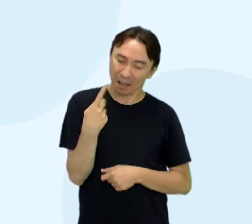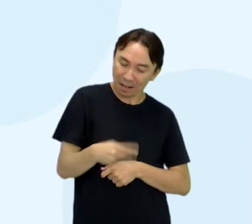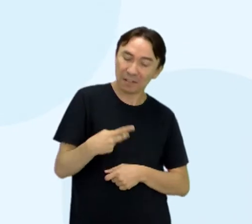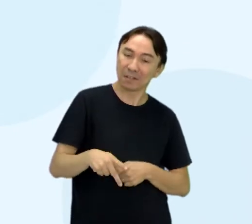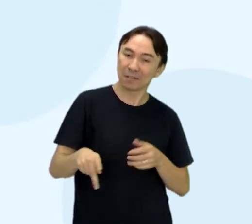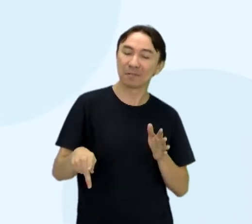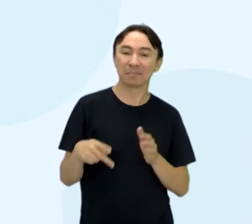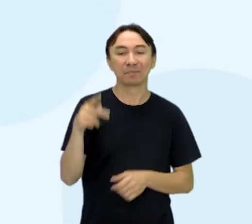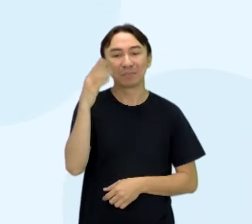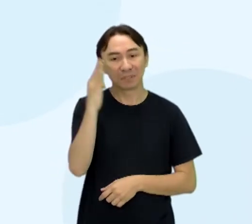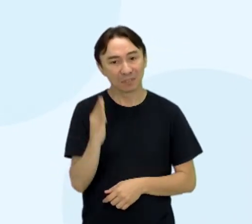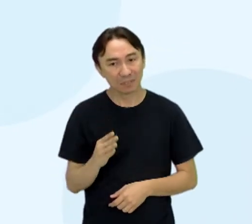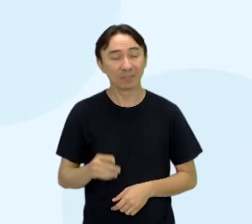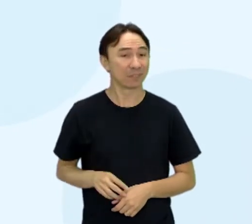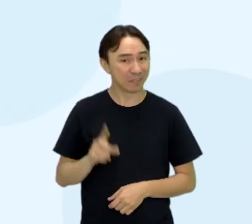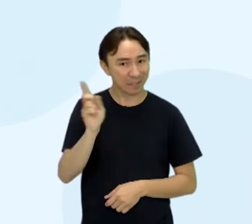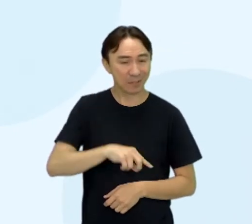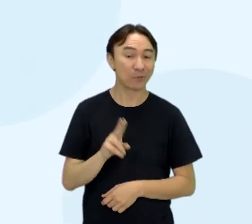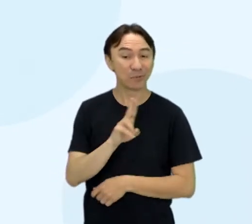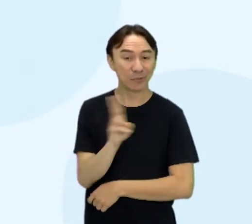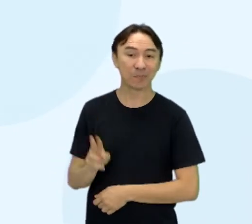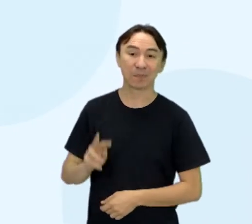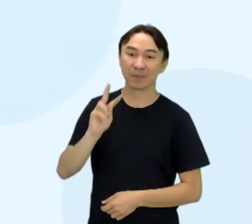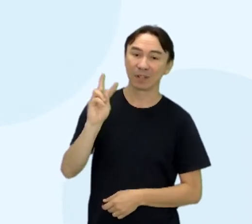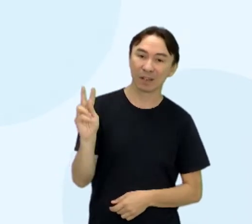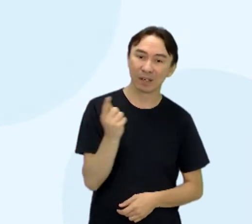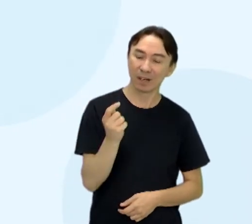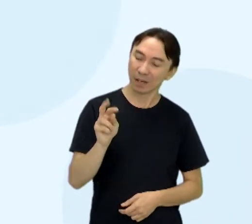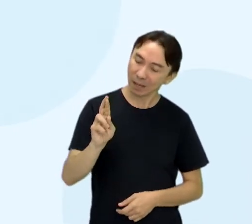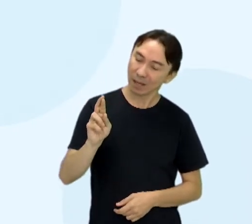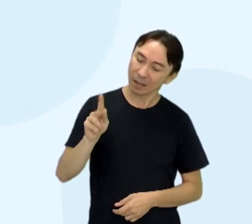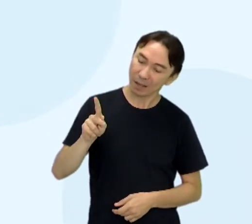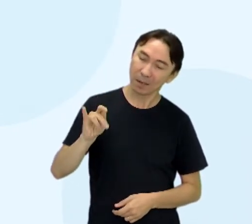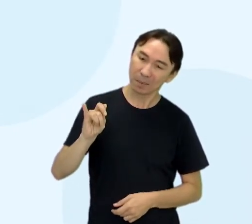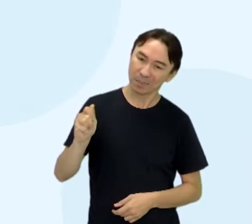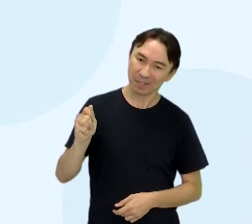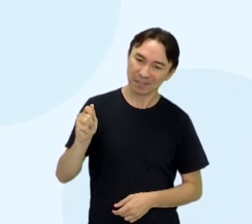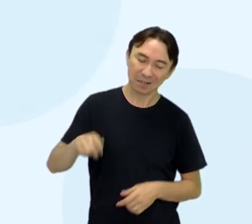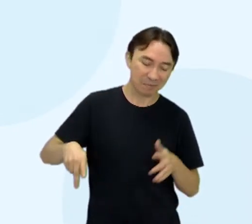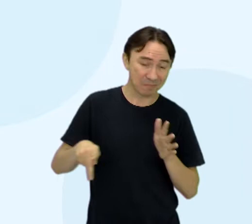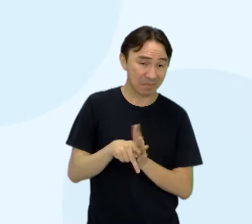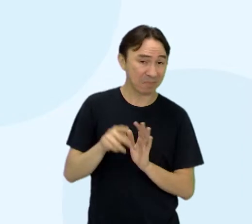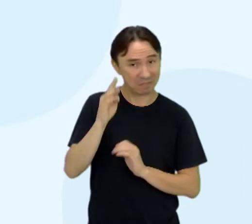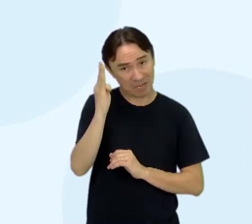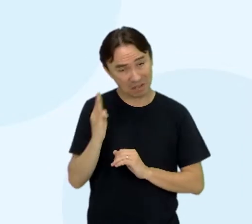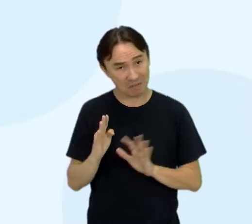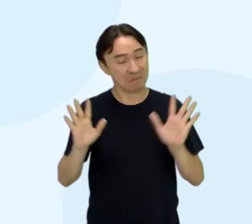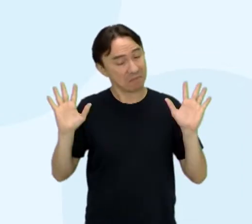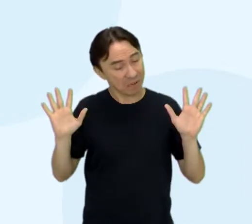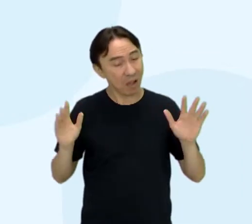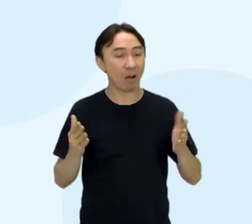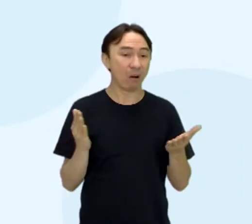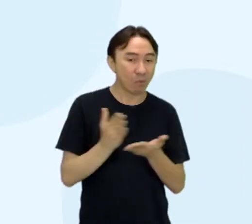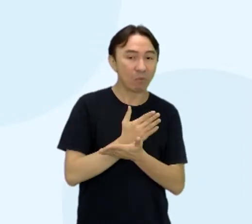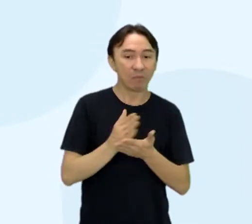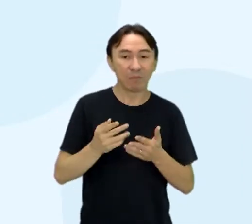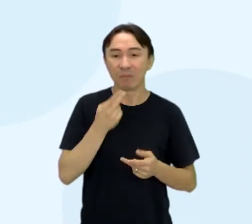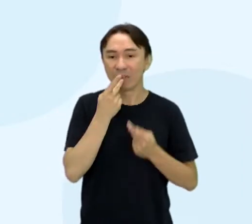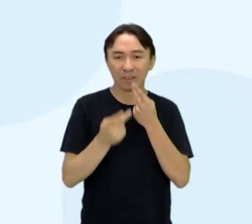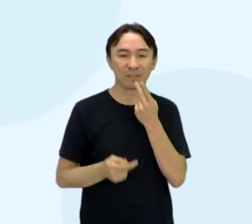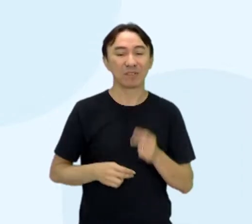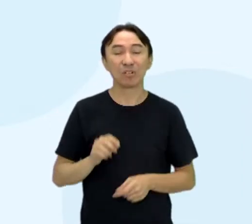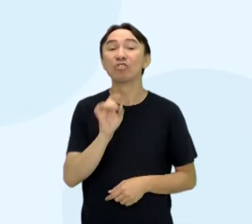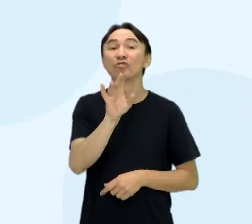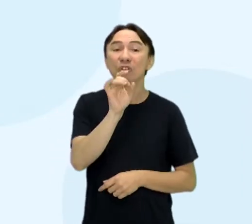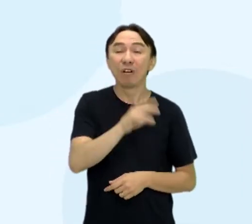a arpia, ok, é a águia brasileira, uma ave maravilhosa, tá? Eu só vi uma arpia no